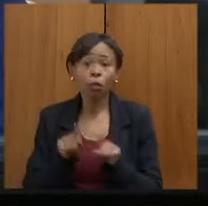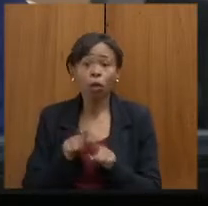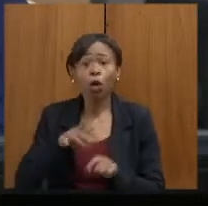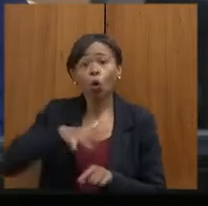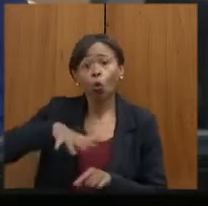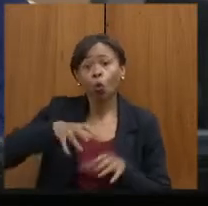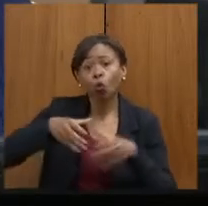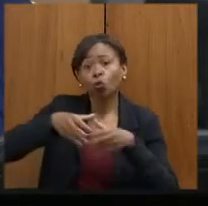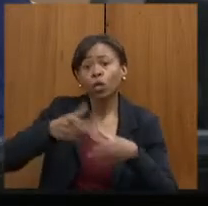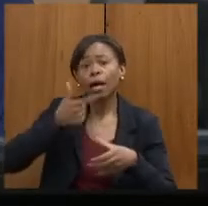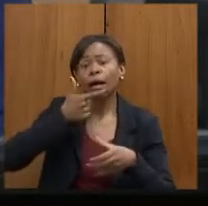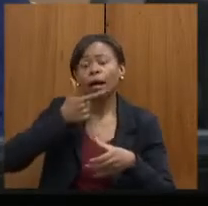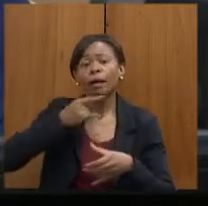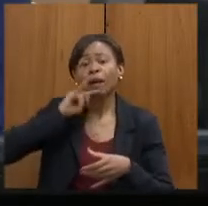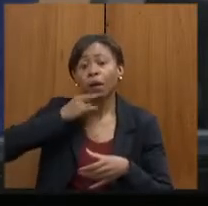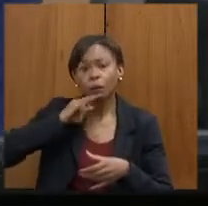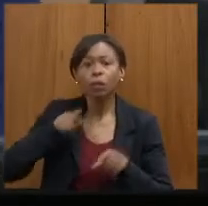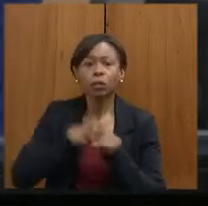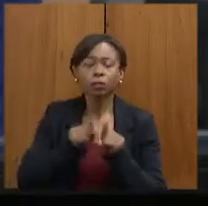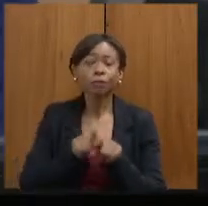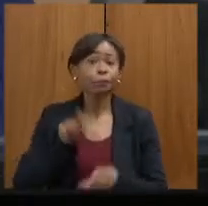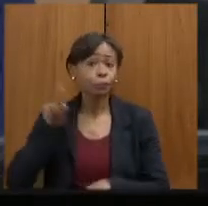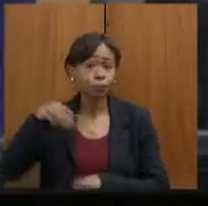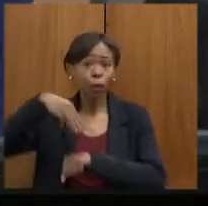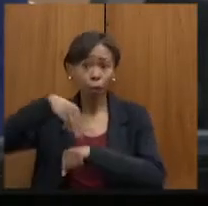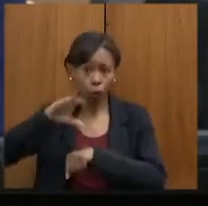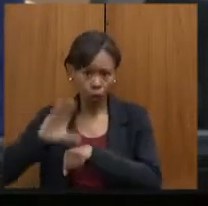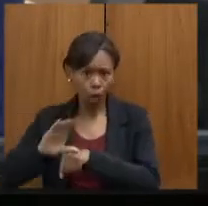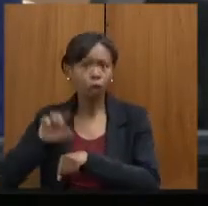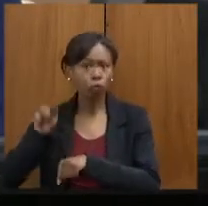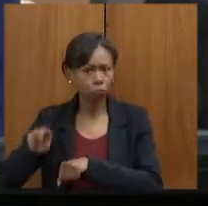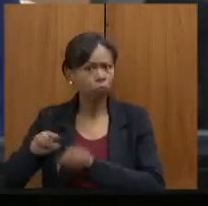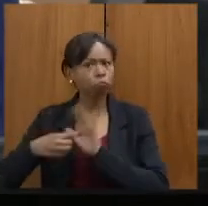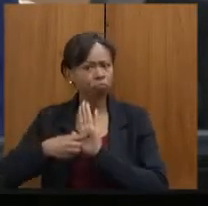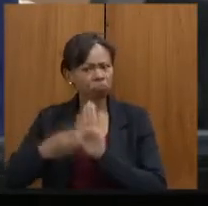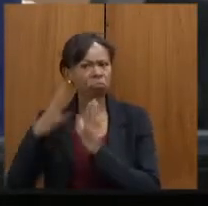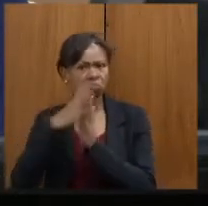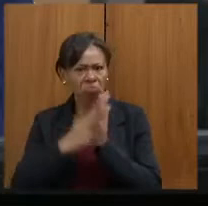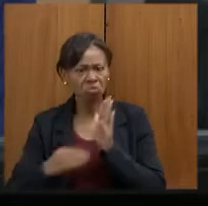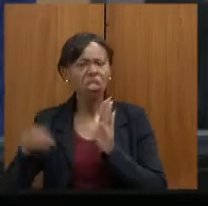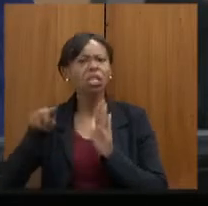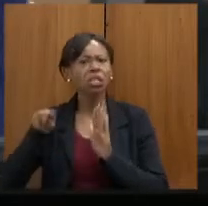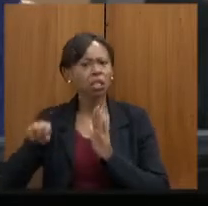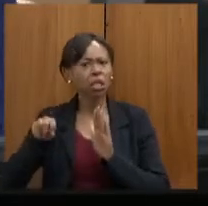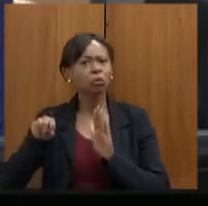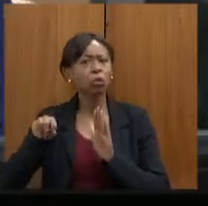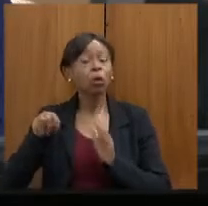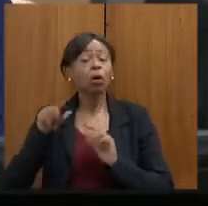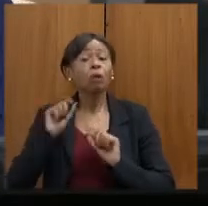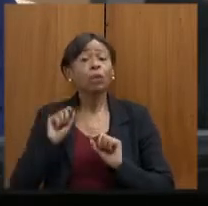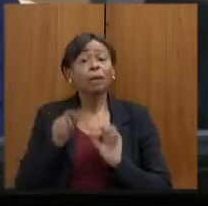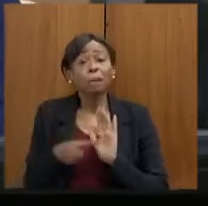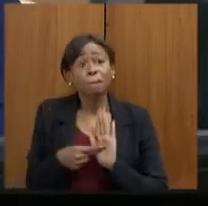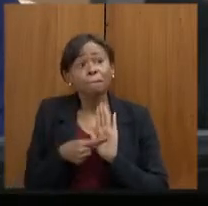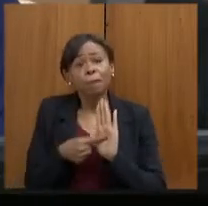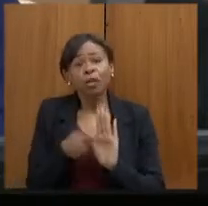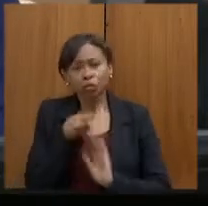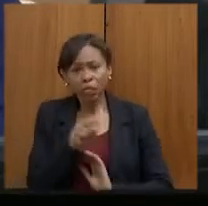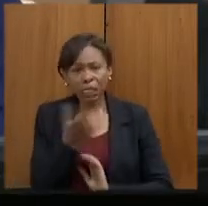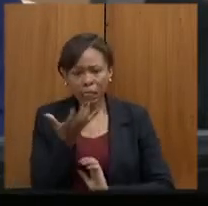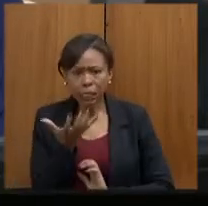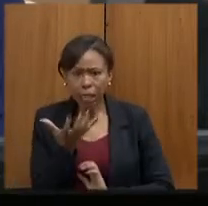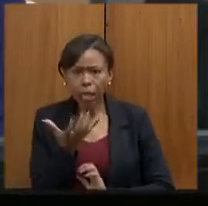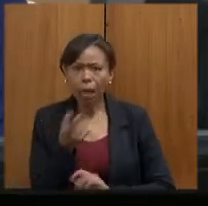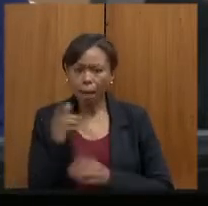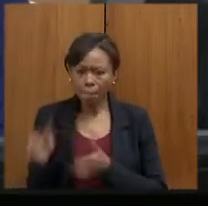cachaça nisso e a questão de Mário Campos é um exemplo Cinturão Verde de Belo Horizonte né nos mostra que quando você quer produzir